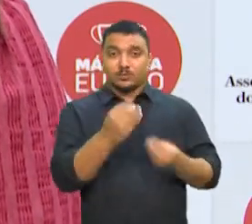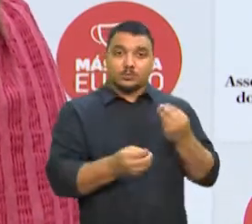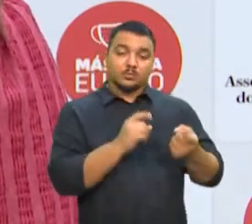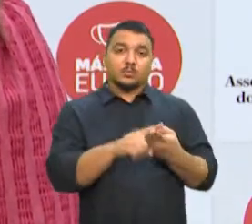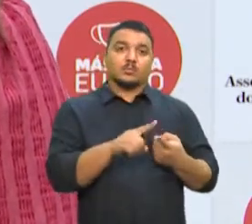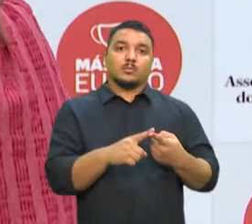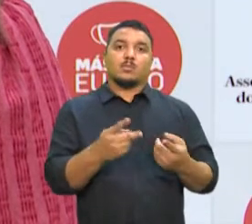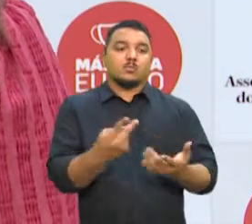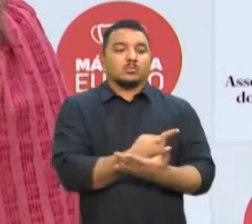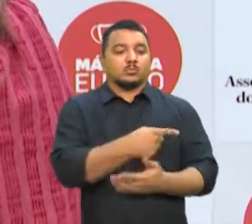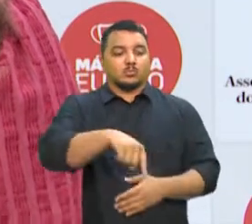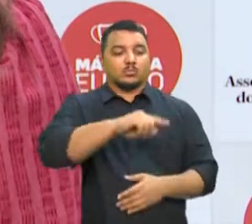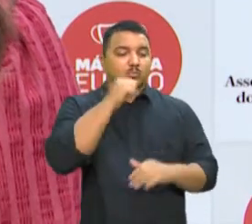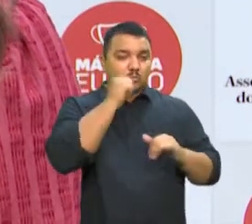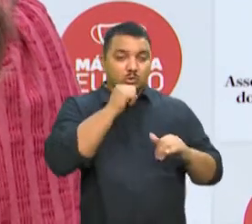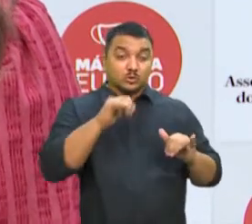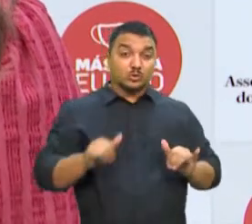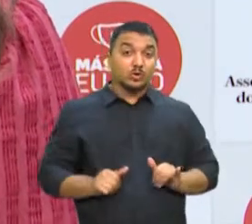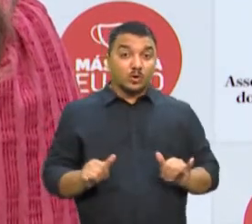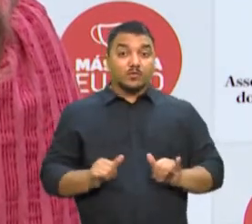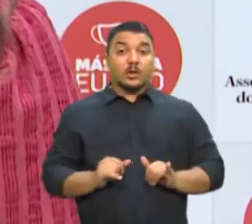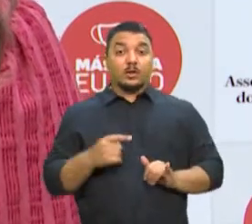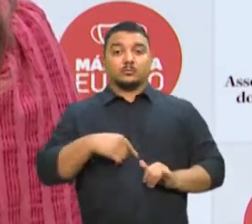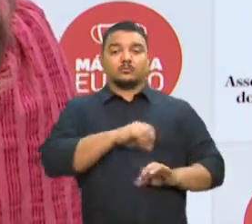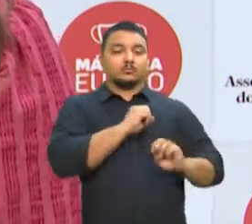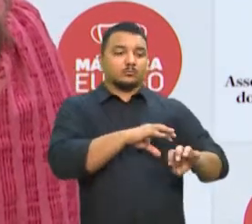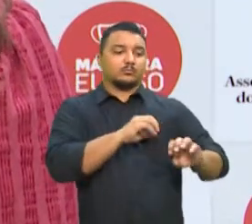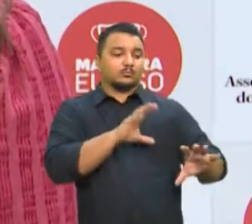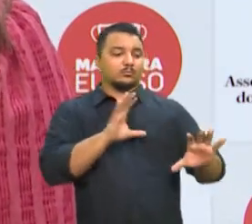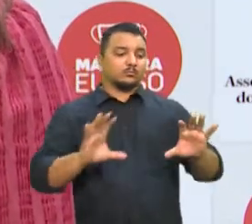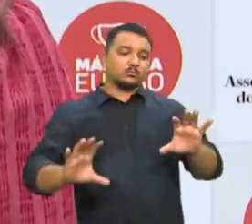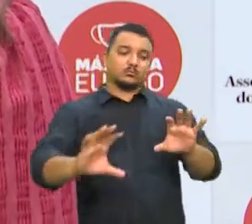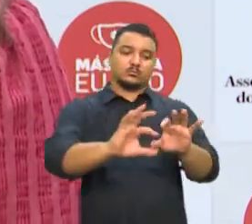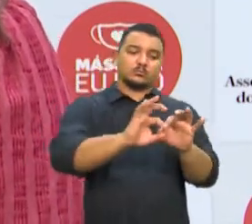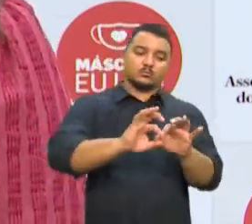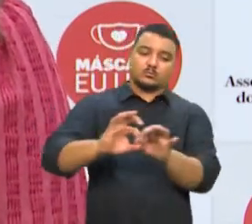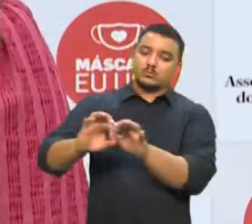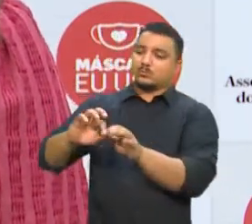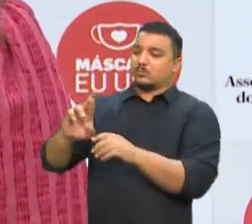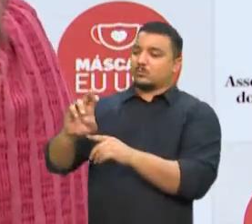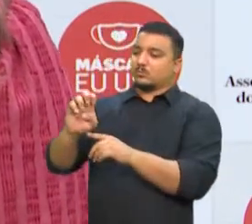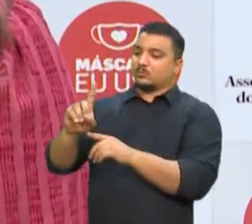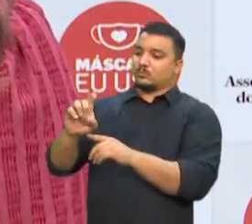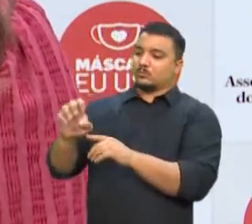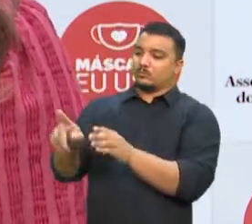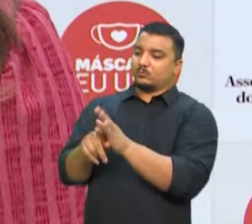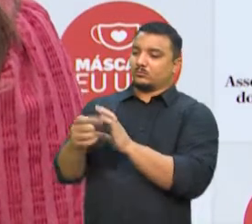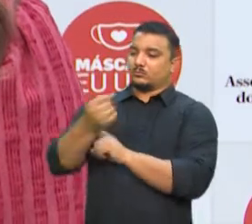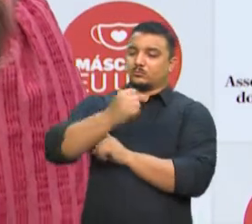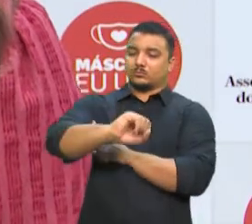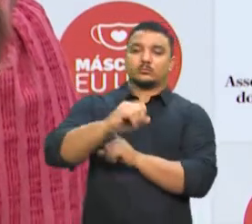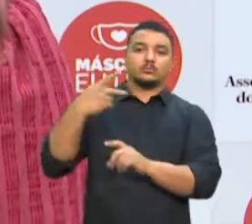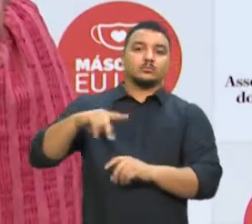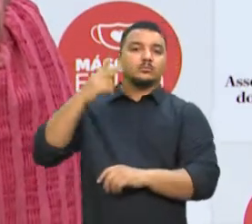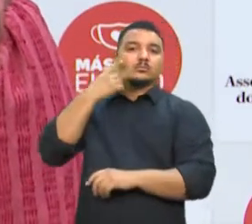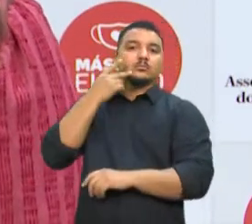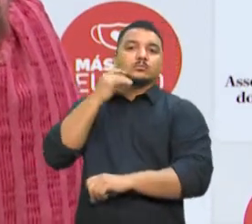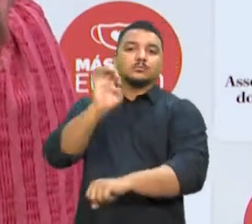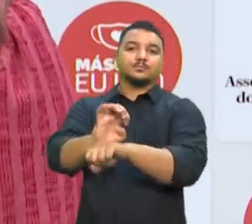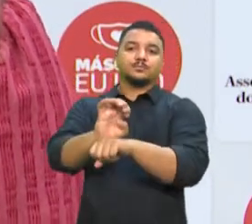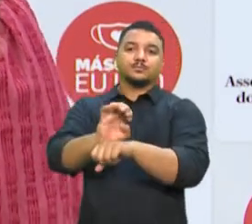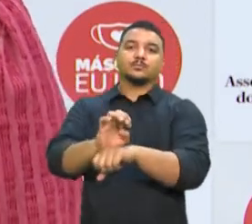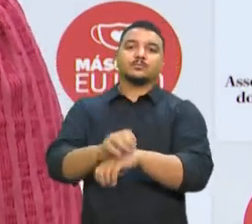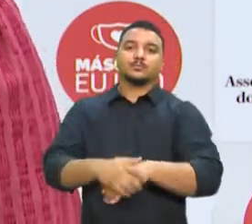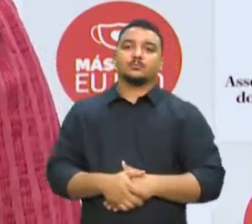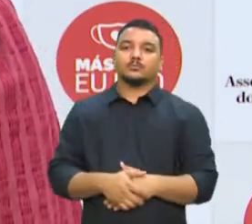e proporcionar uma interligação com a rede, né, de proteção do nosso Estado e também